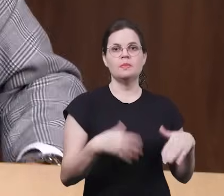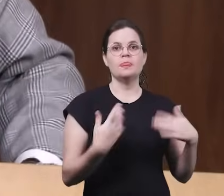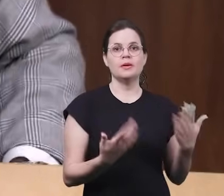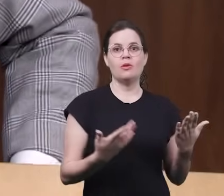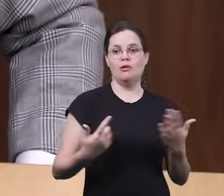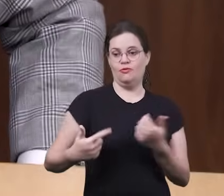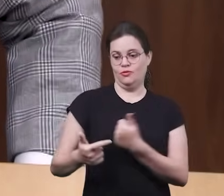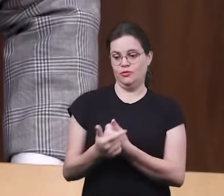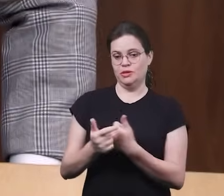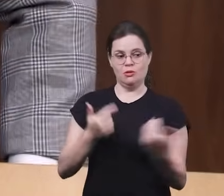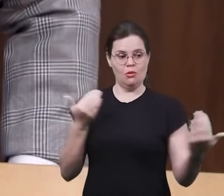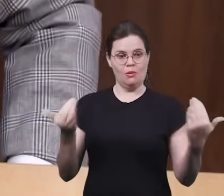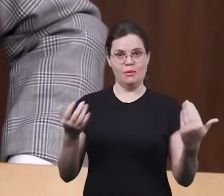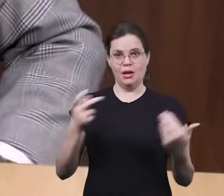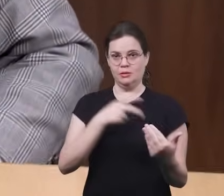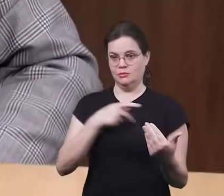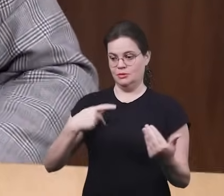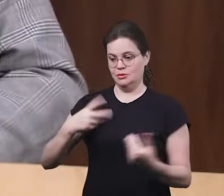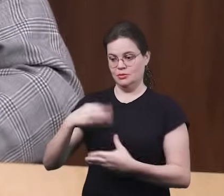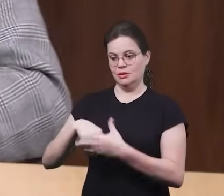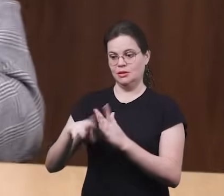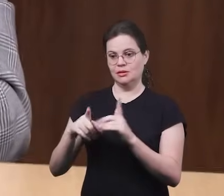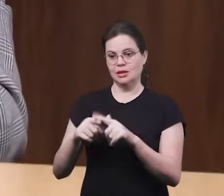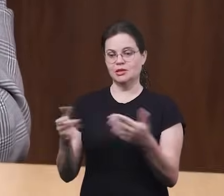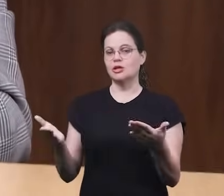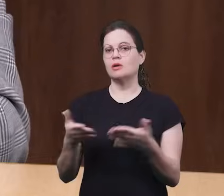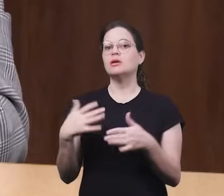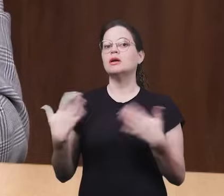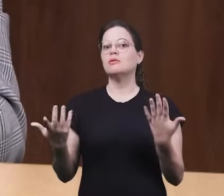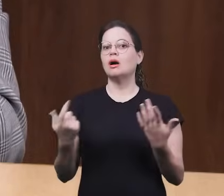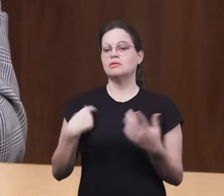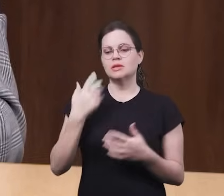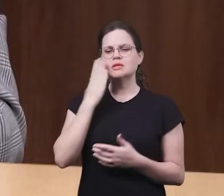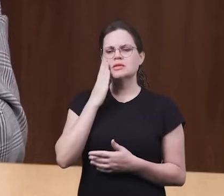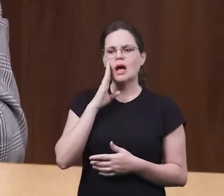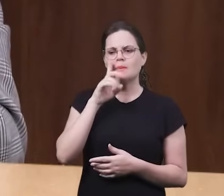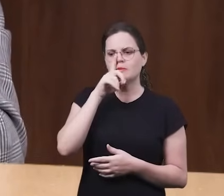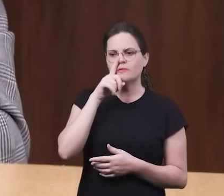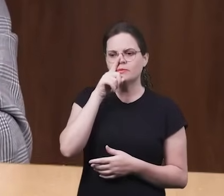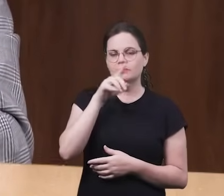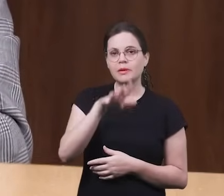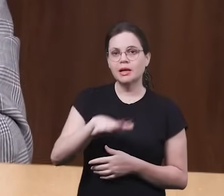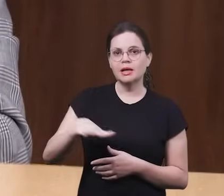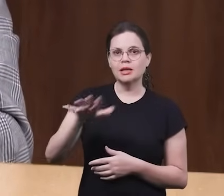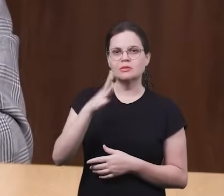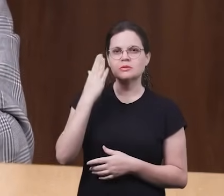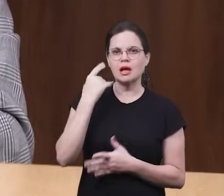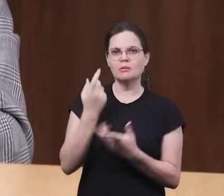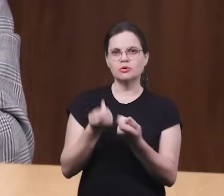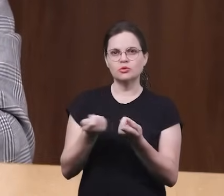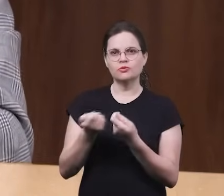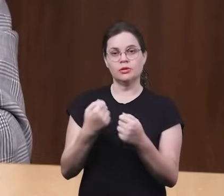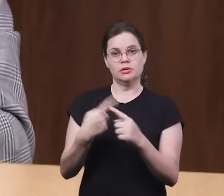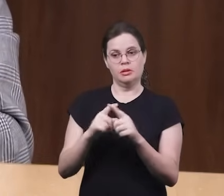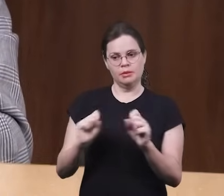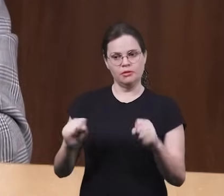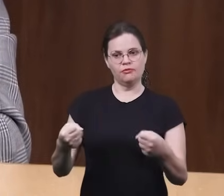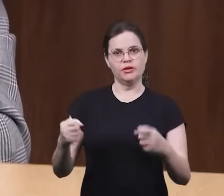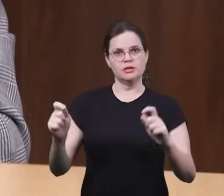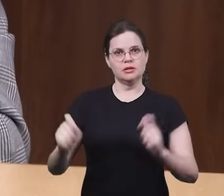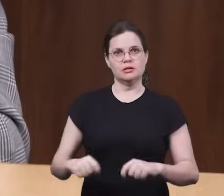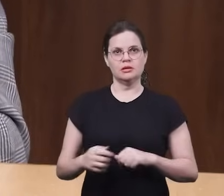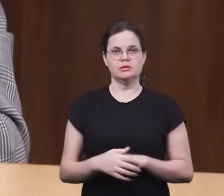Qual a função do pastor? Ele ali, não só o governo, mas ele também